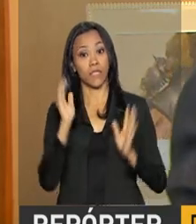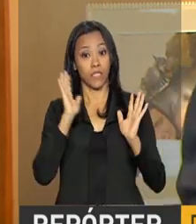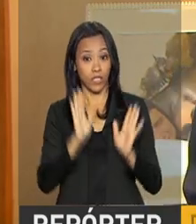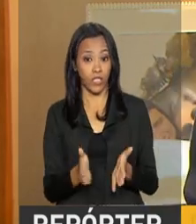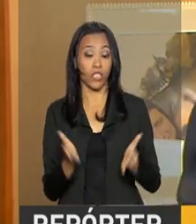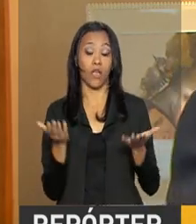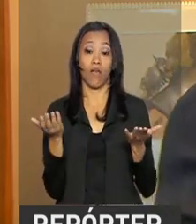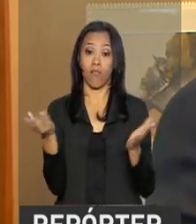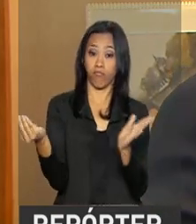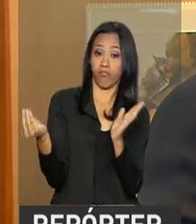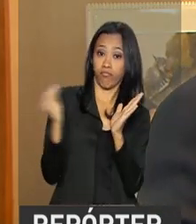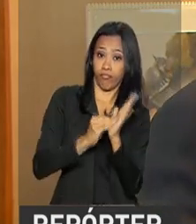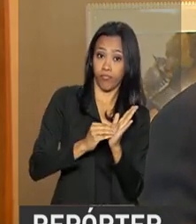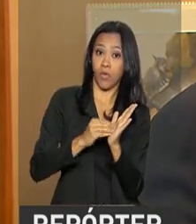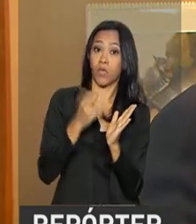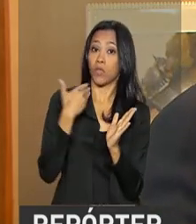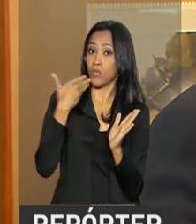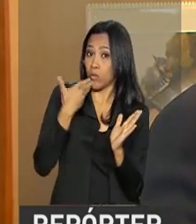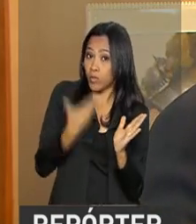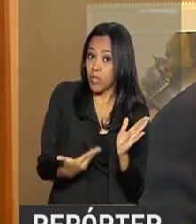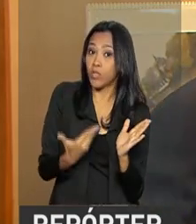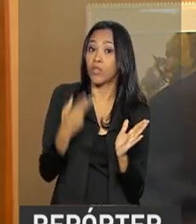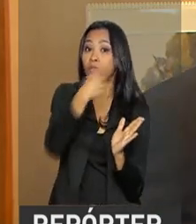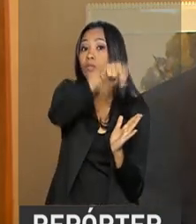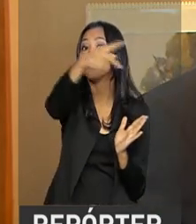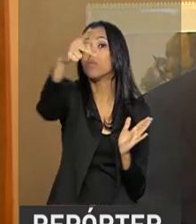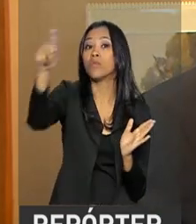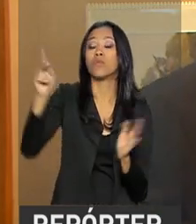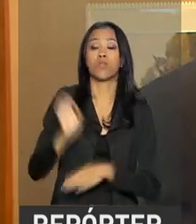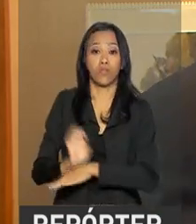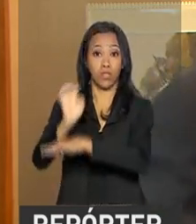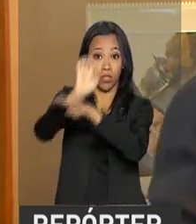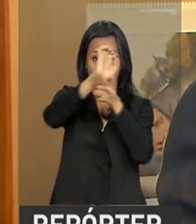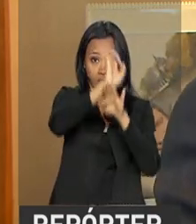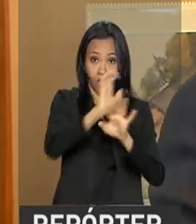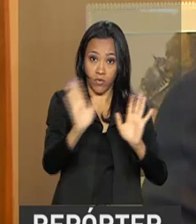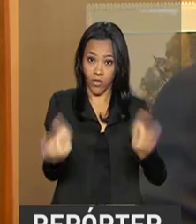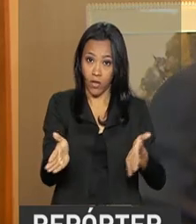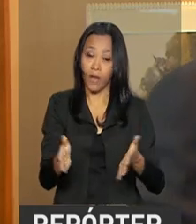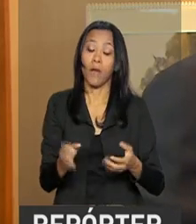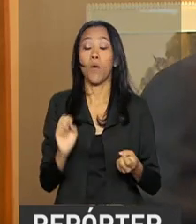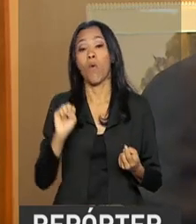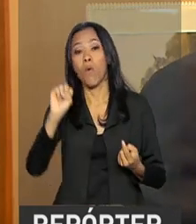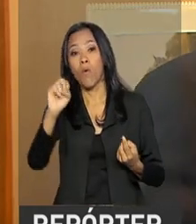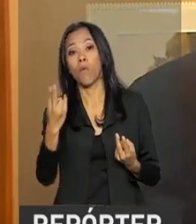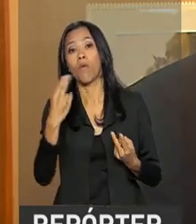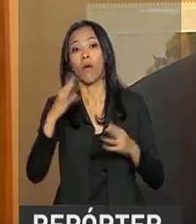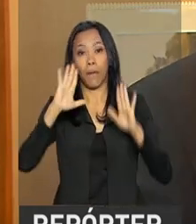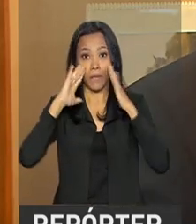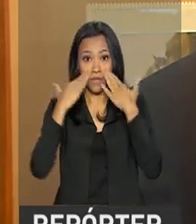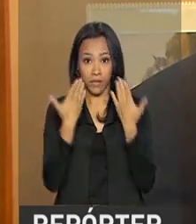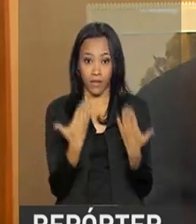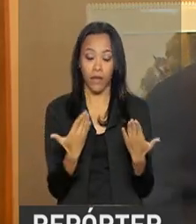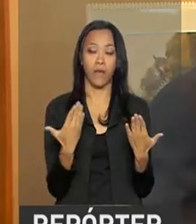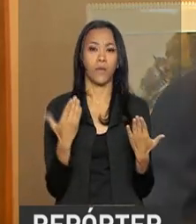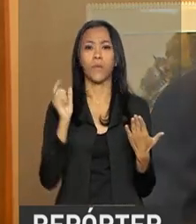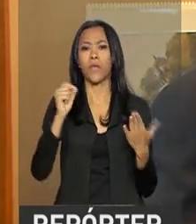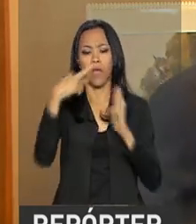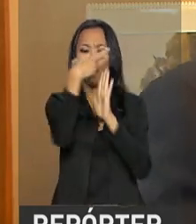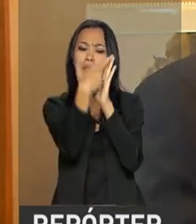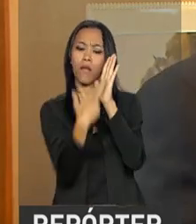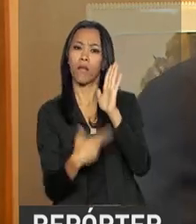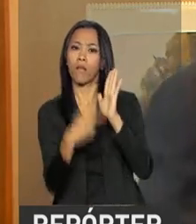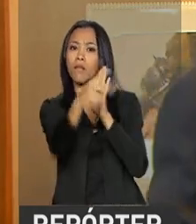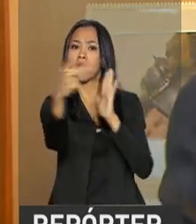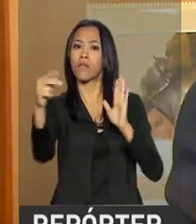seja protocolaram seus pedidos dos escritórios federais de pesca aquicultura nos estados ou que apresentaram no tempo hábil o seu relatório de